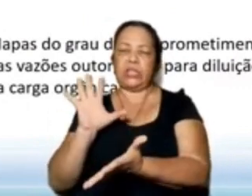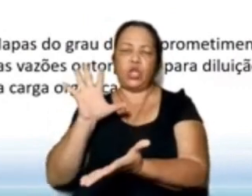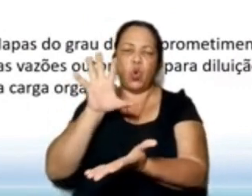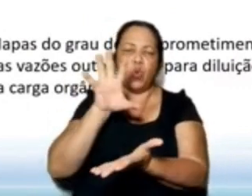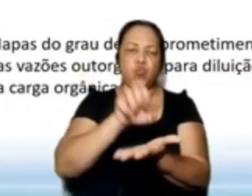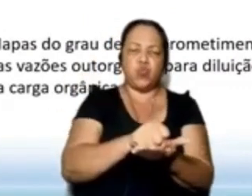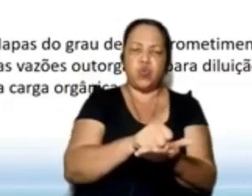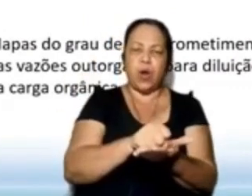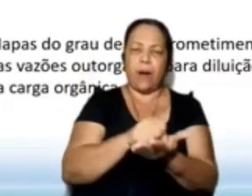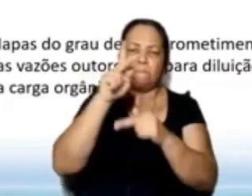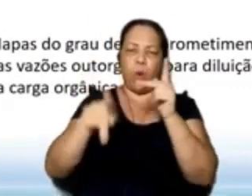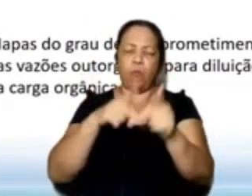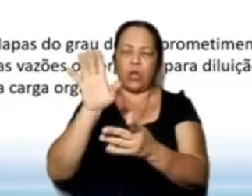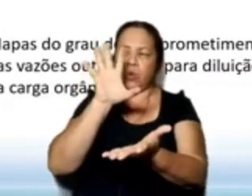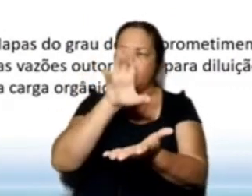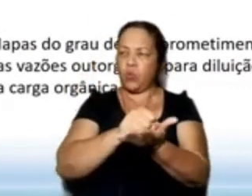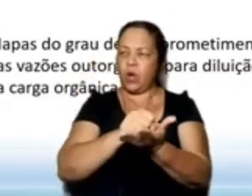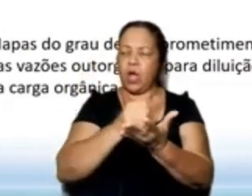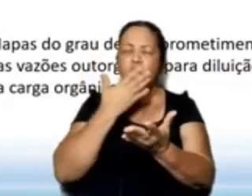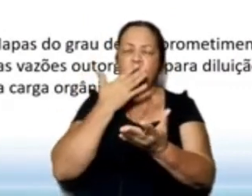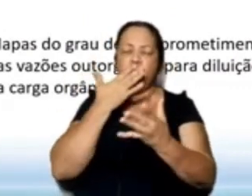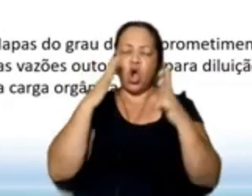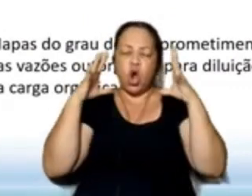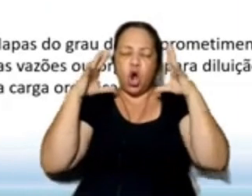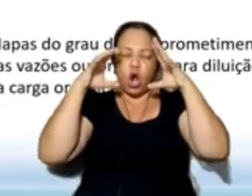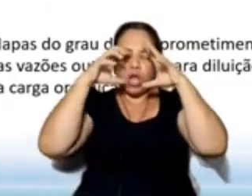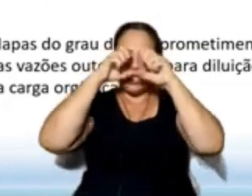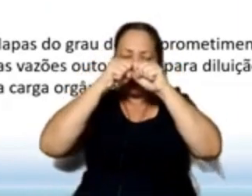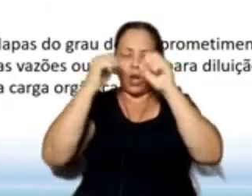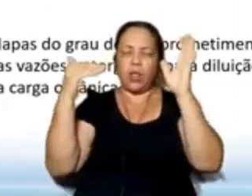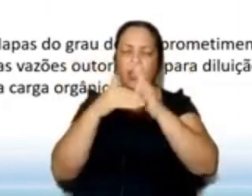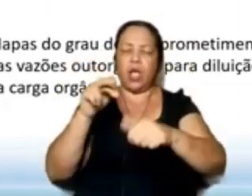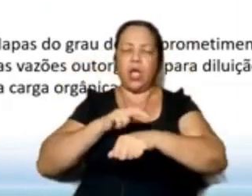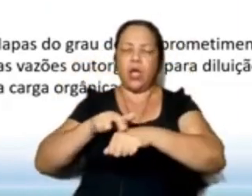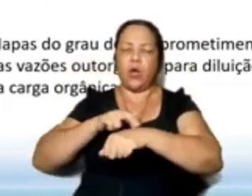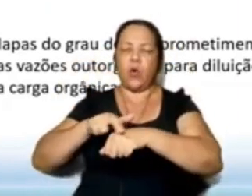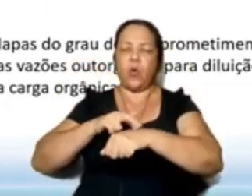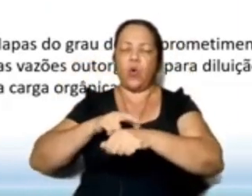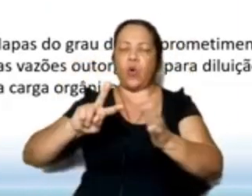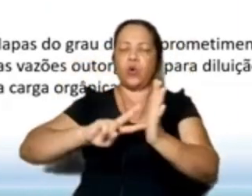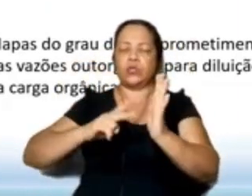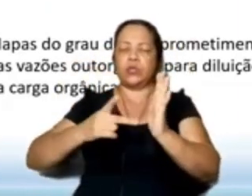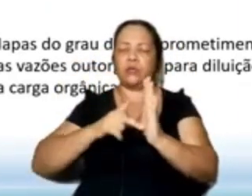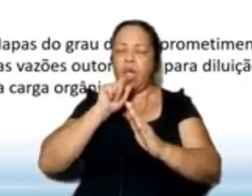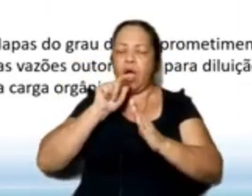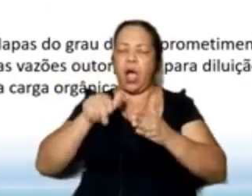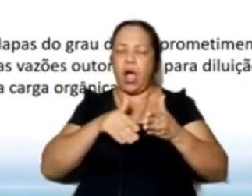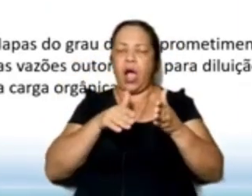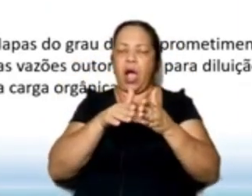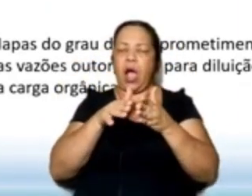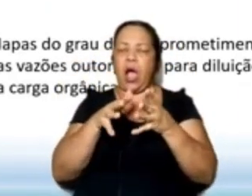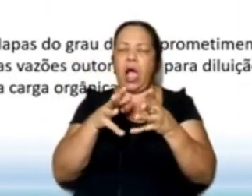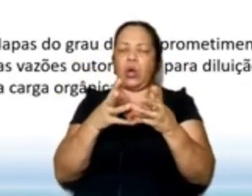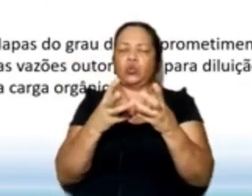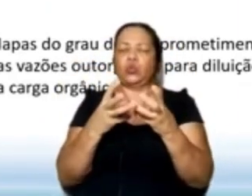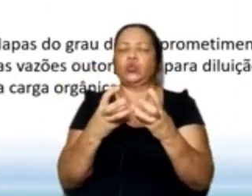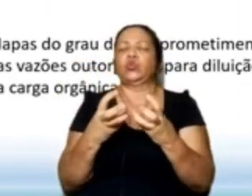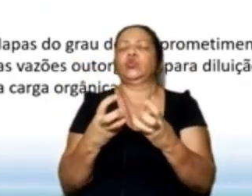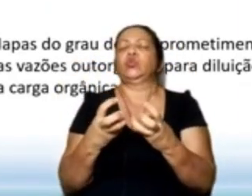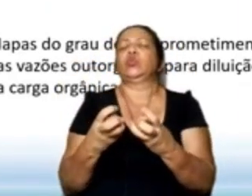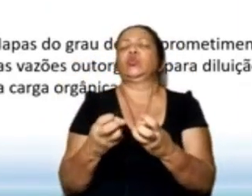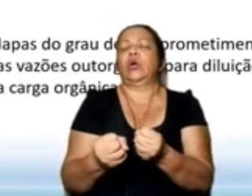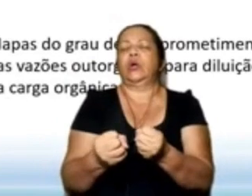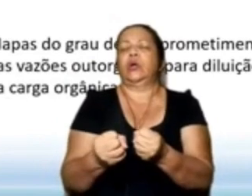né? Então, quanto mais escuro a cor até chegar no roxo, significa que as bacias hidrográficas já estão muito comprometidas para diluição de